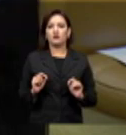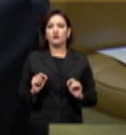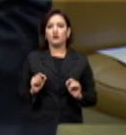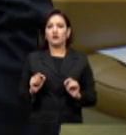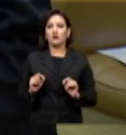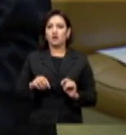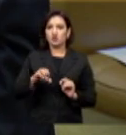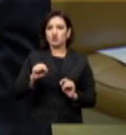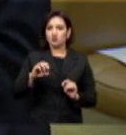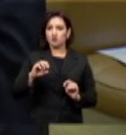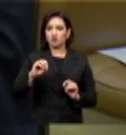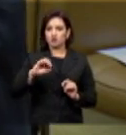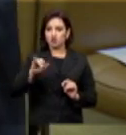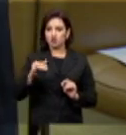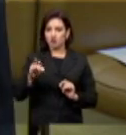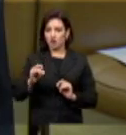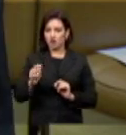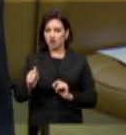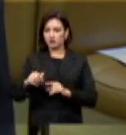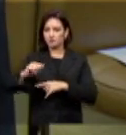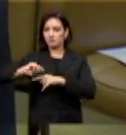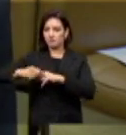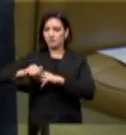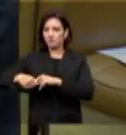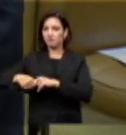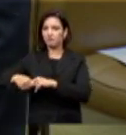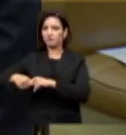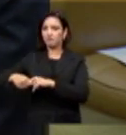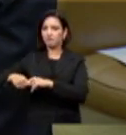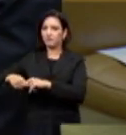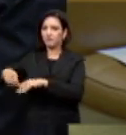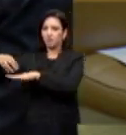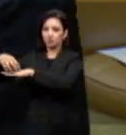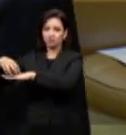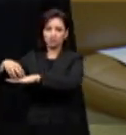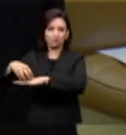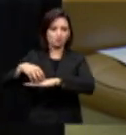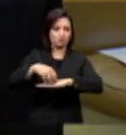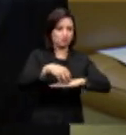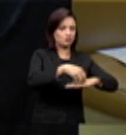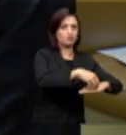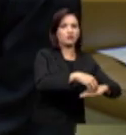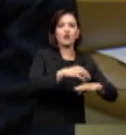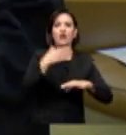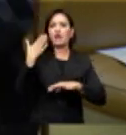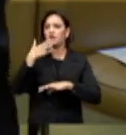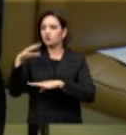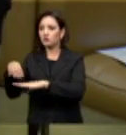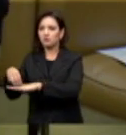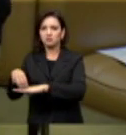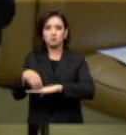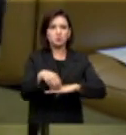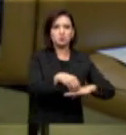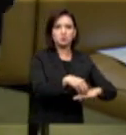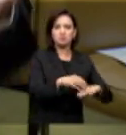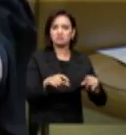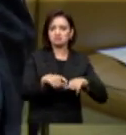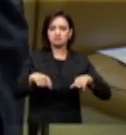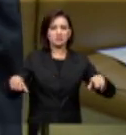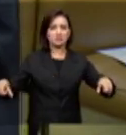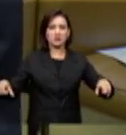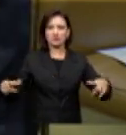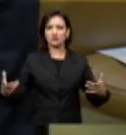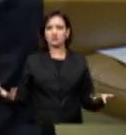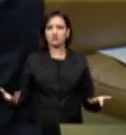soja e milho de Mato Grosso a partir de Rondonópolis, vai pegar açúcar no interior de São Paulo e vai levar para o Porto de Santos. Isso me lembra os senhores